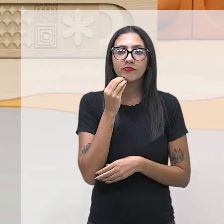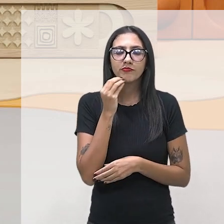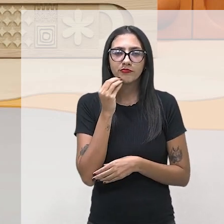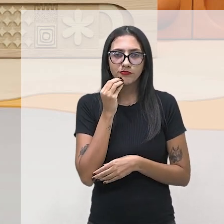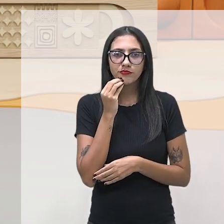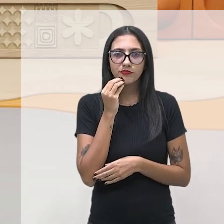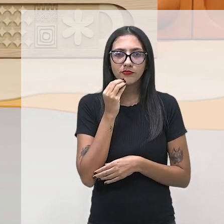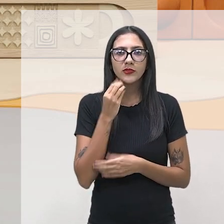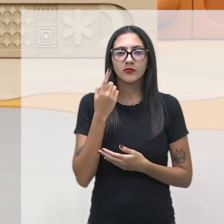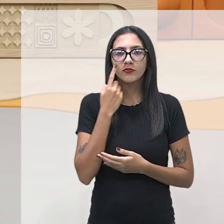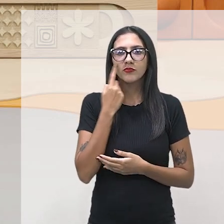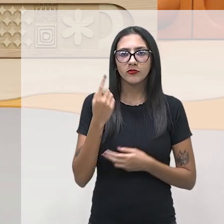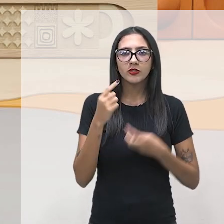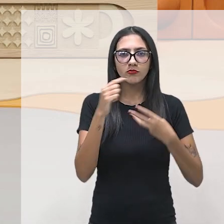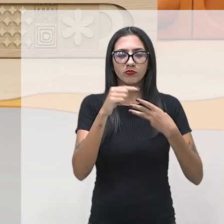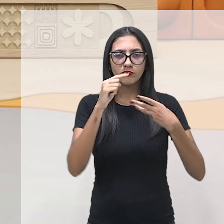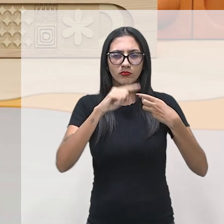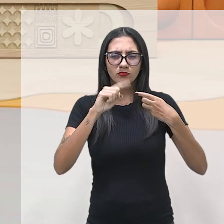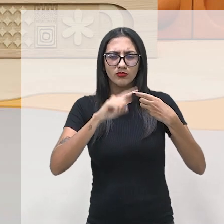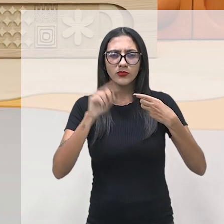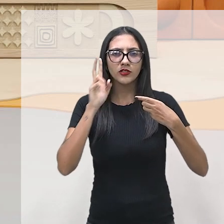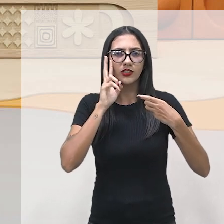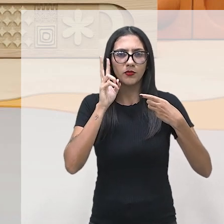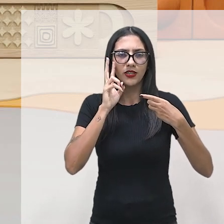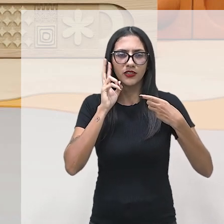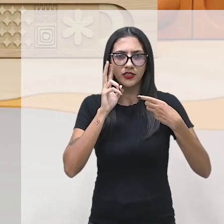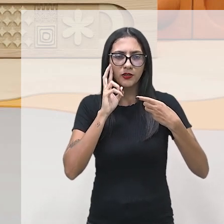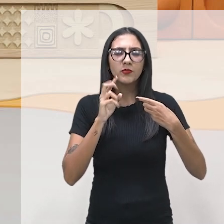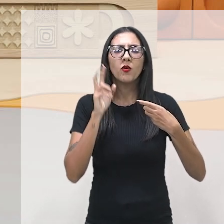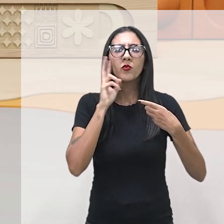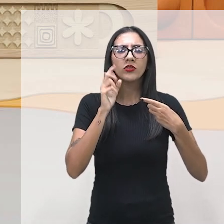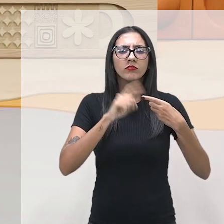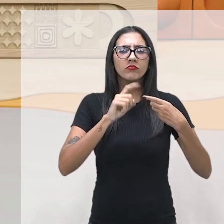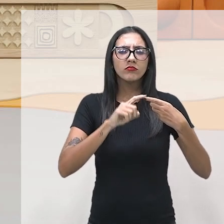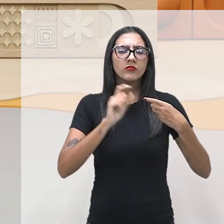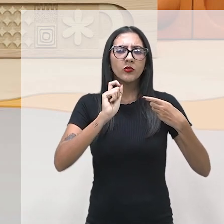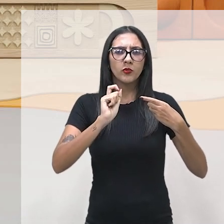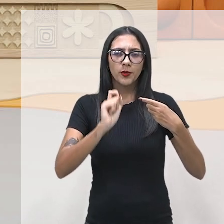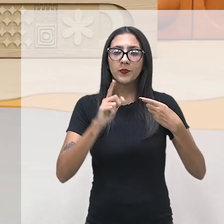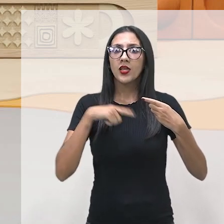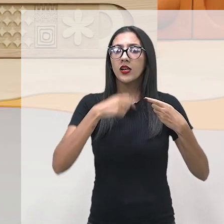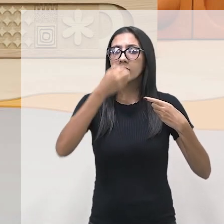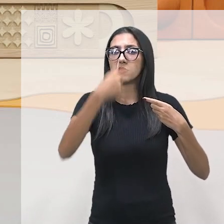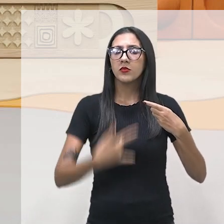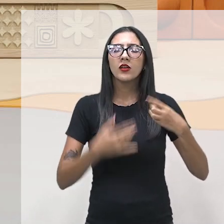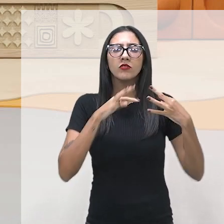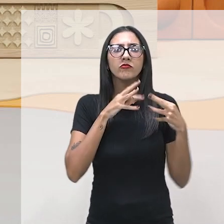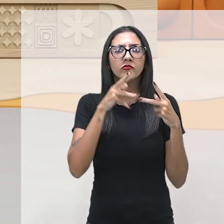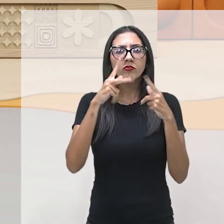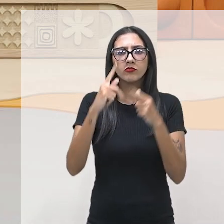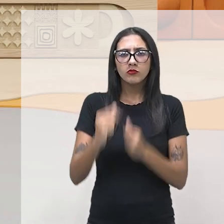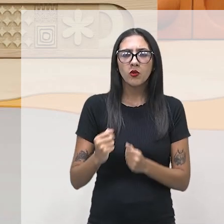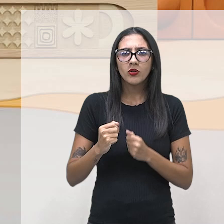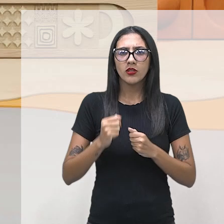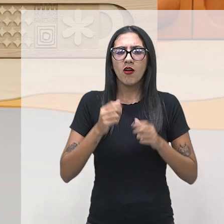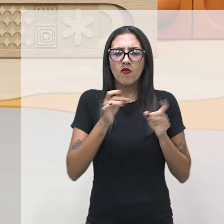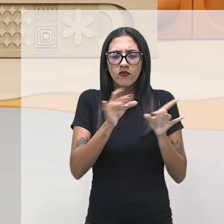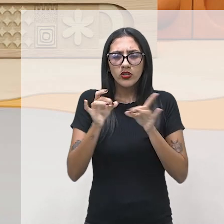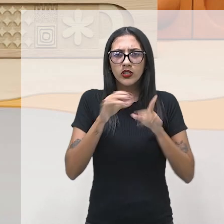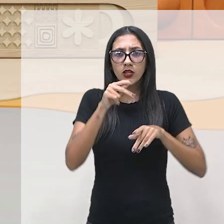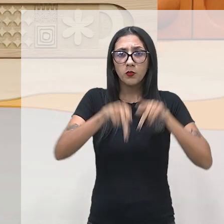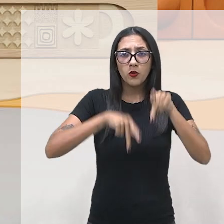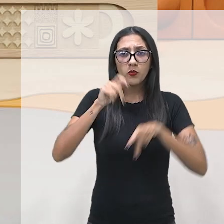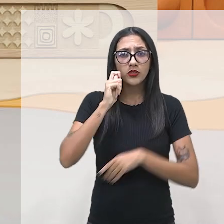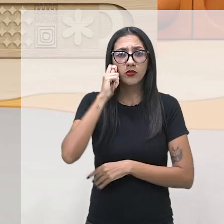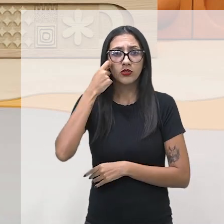lei do Eusébio de Queiroz. O que ela fazia, professor? Dizia que todo o tráfico negreiro naquele momento